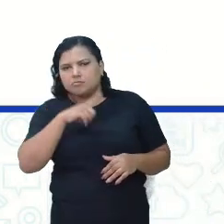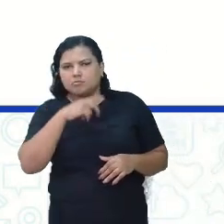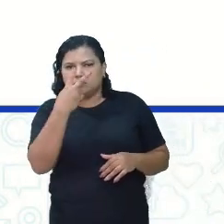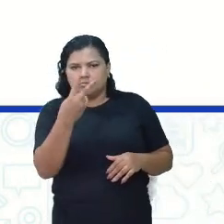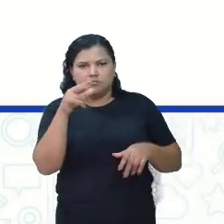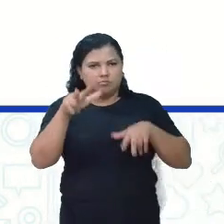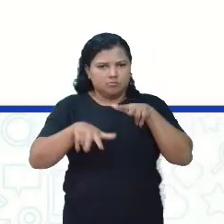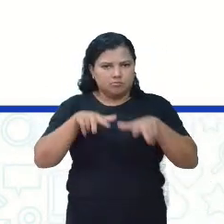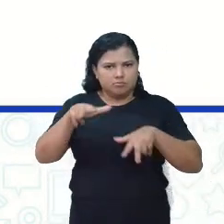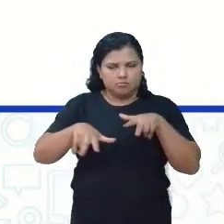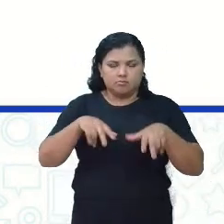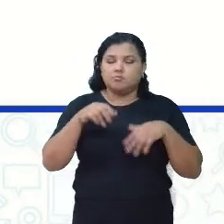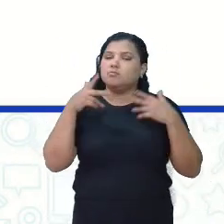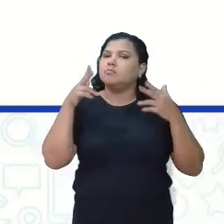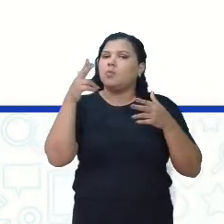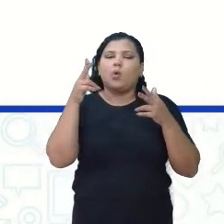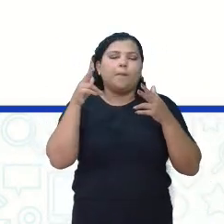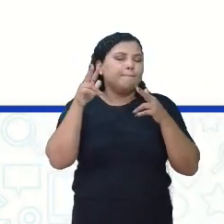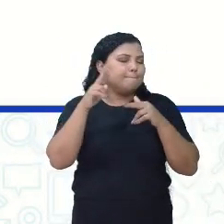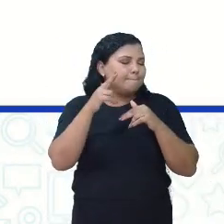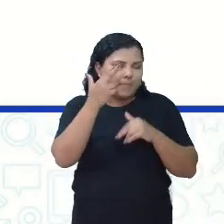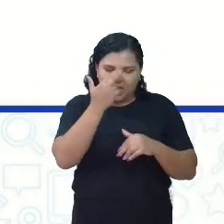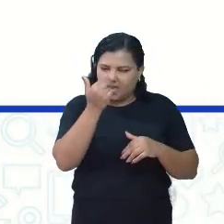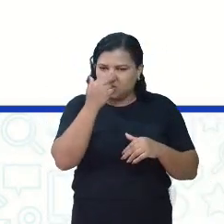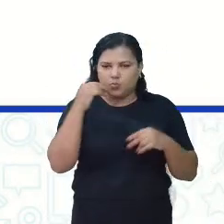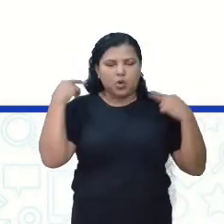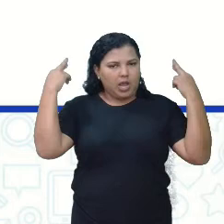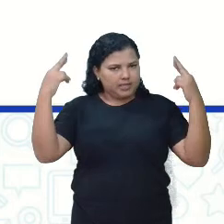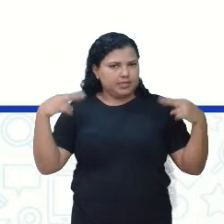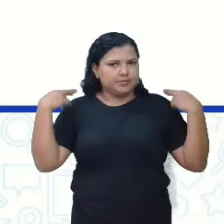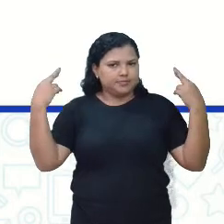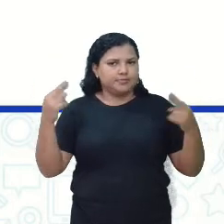multiplicação. Mesma coisa para os carneiros, Pedro, mesma coisa.